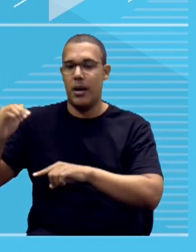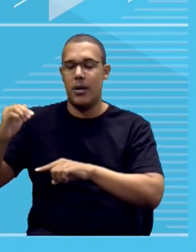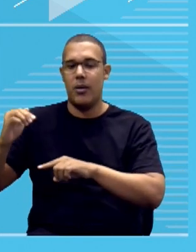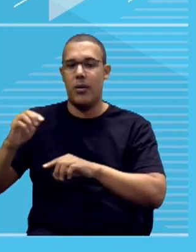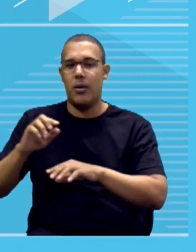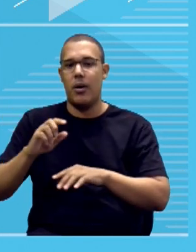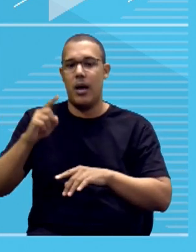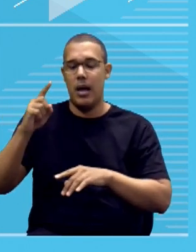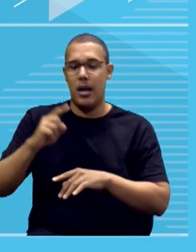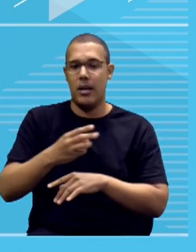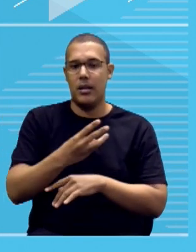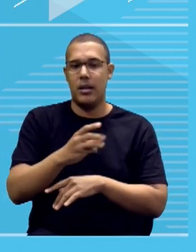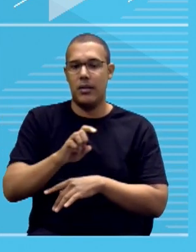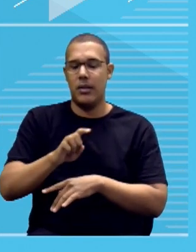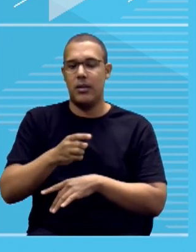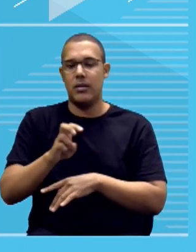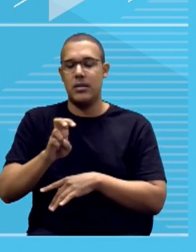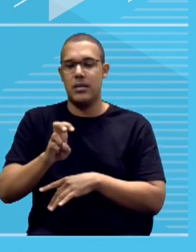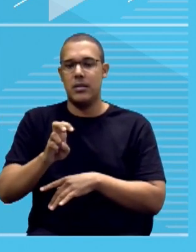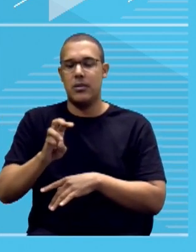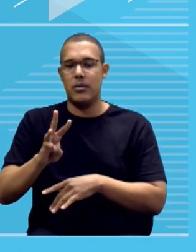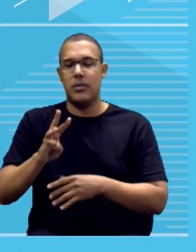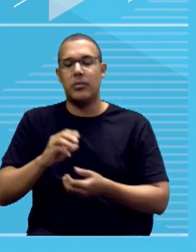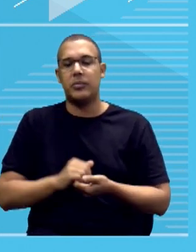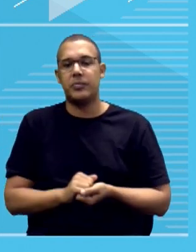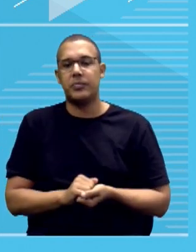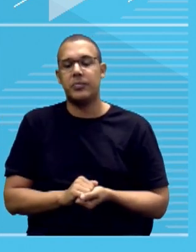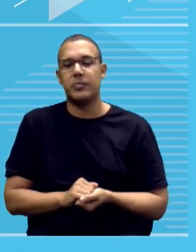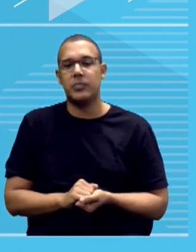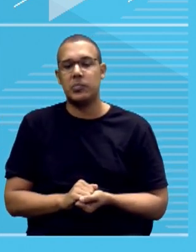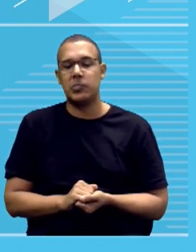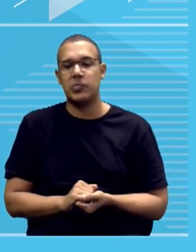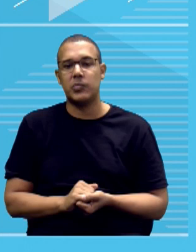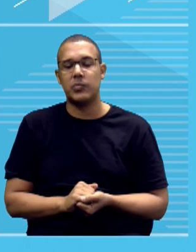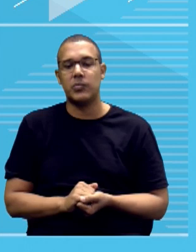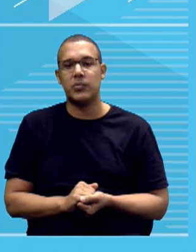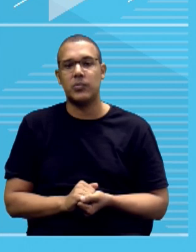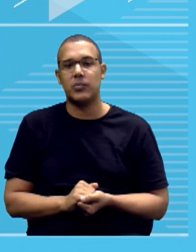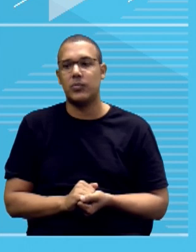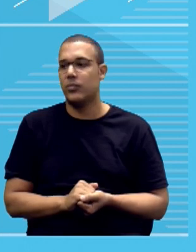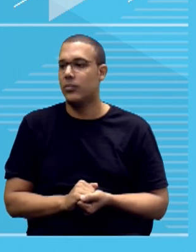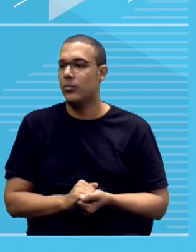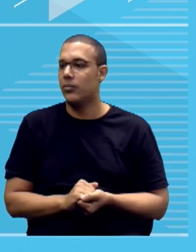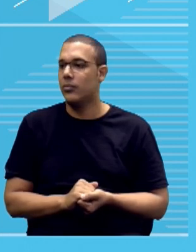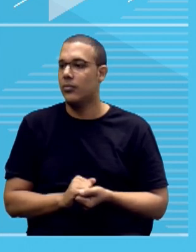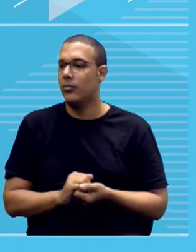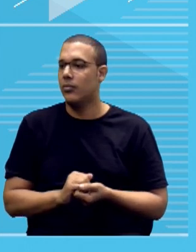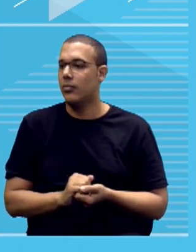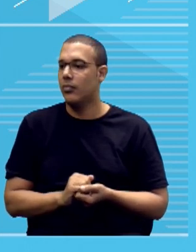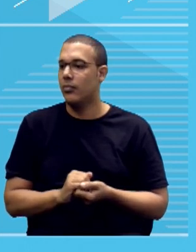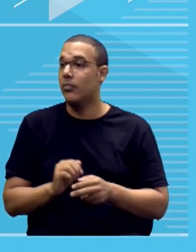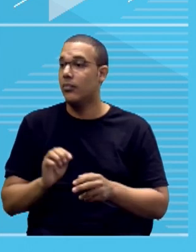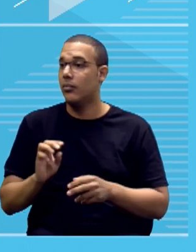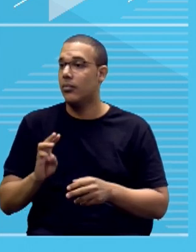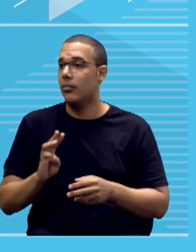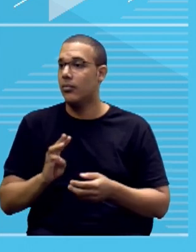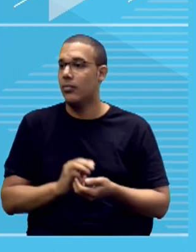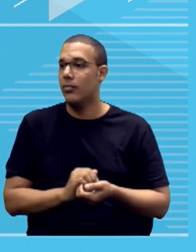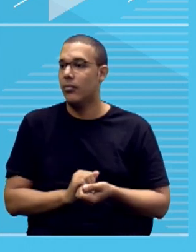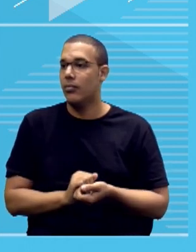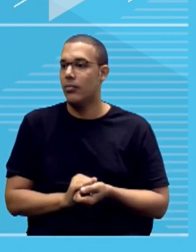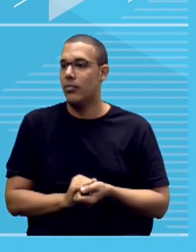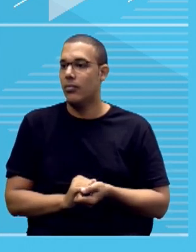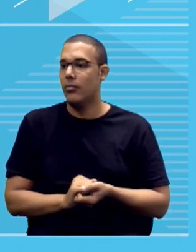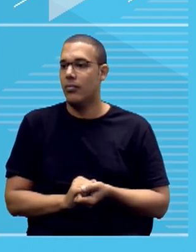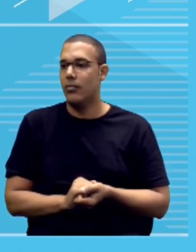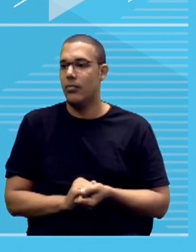de 3,5 volts, tá bom? Então é isso que aquela voltagem da pilha quer dizer. Uma tomada de 220 volts